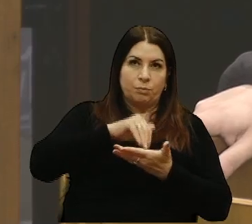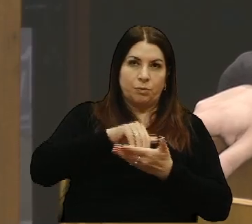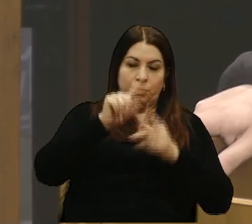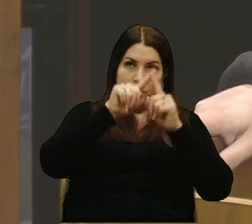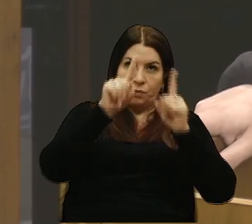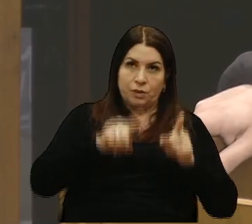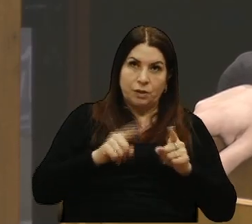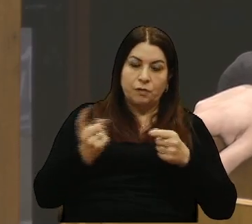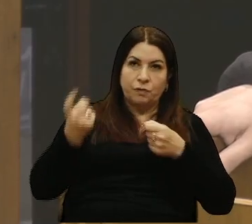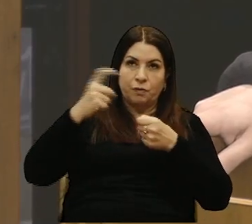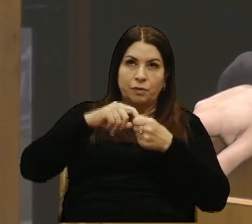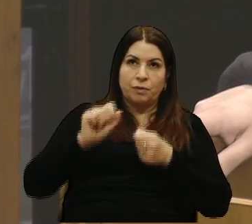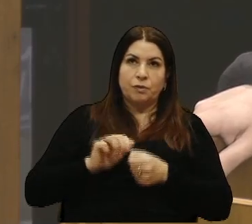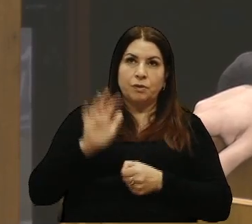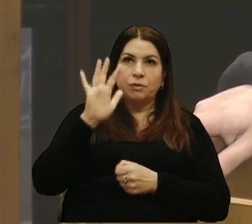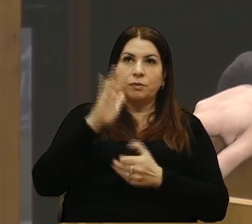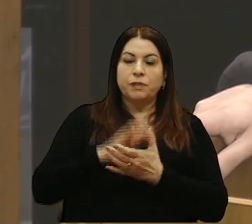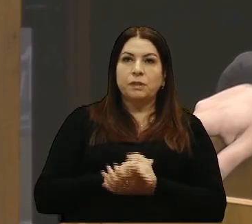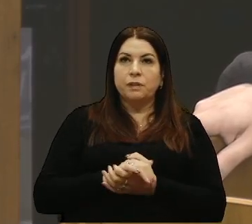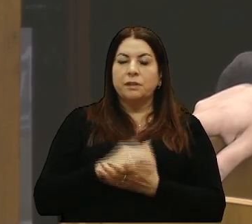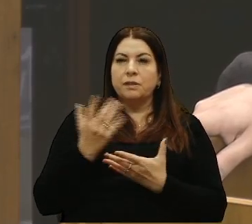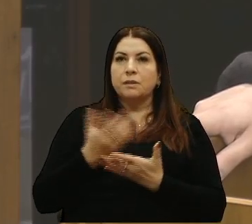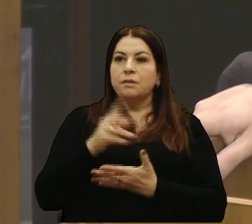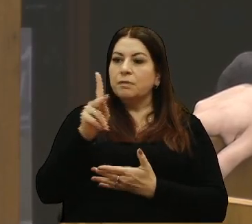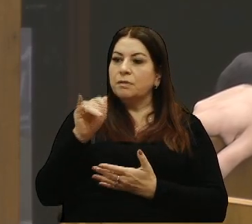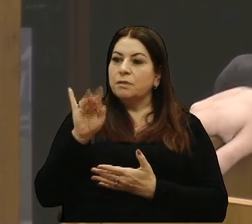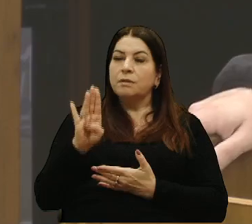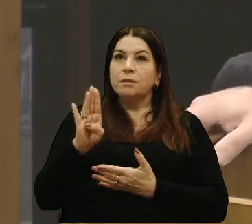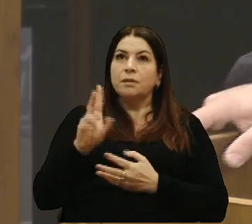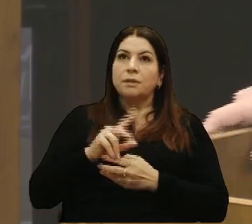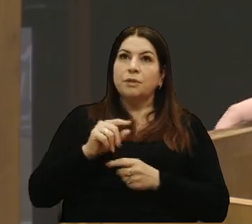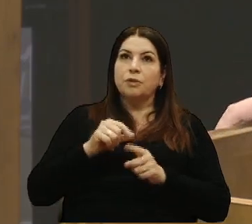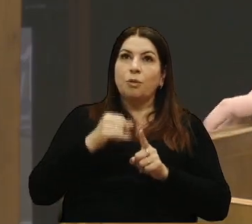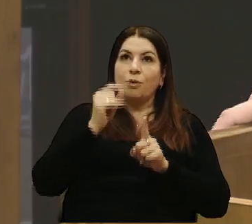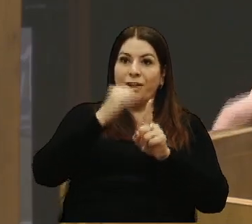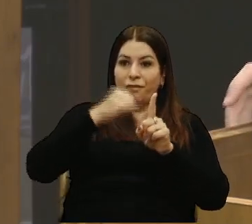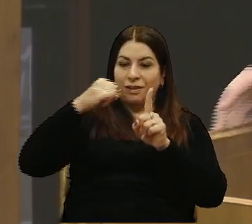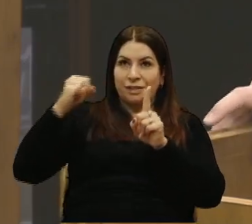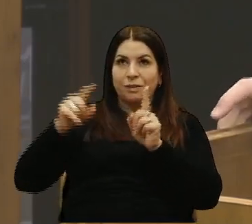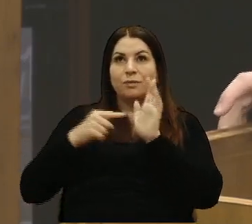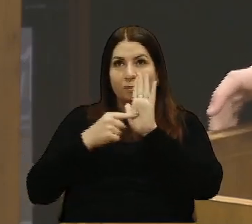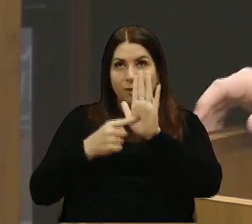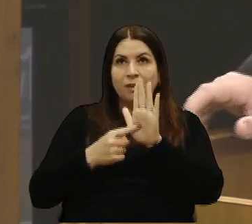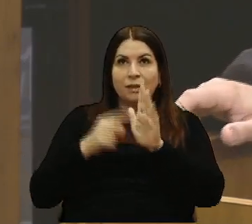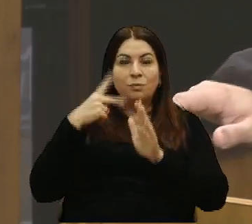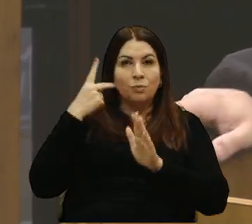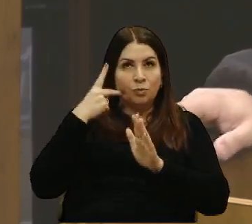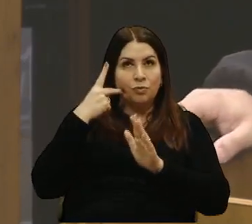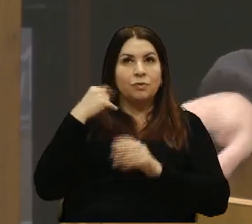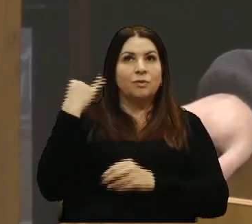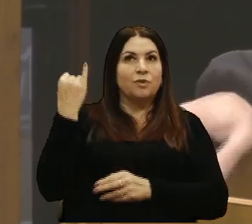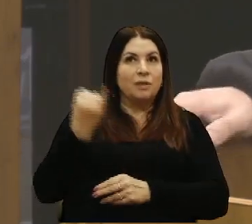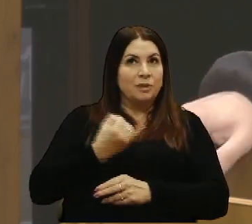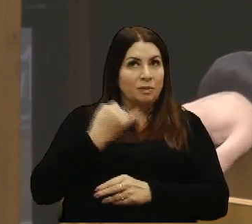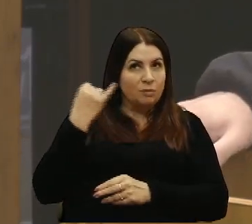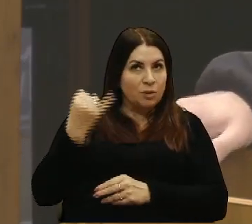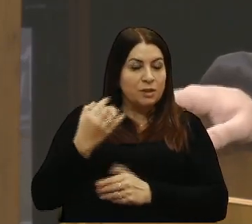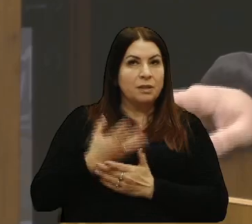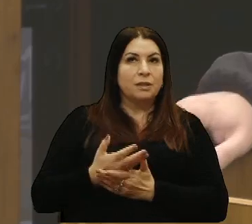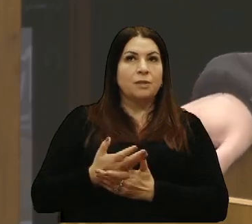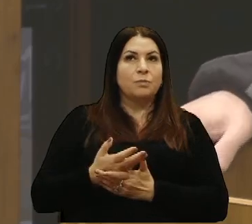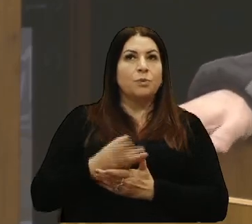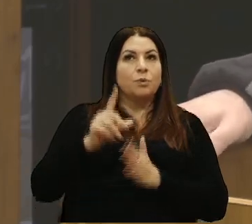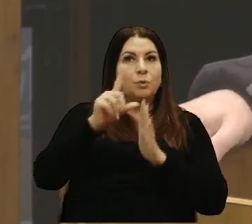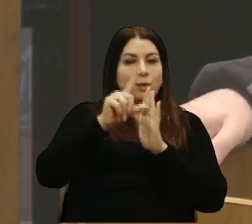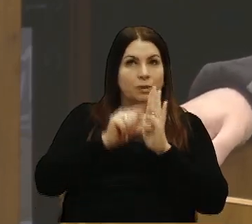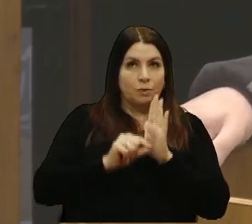trabalhadores, com o retorno da valorização do PIB com a inflação, e conseguimos também estabelecer umas políticas que são importantes, como a da